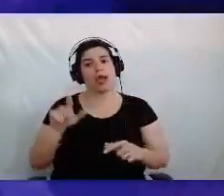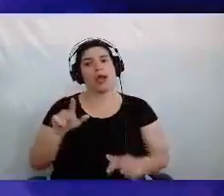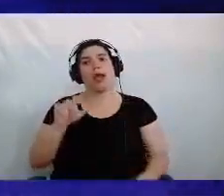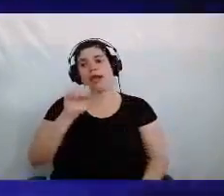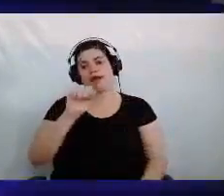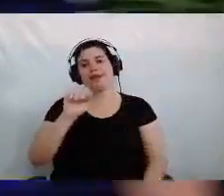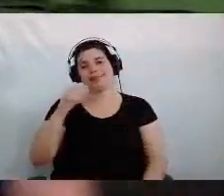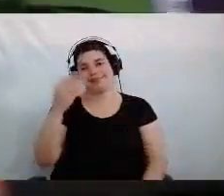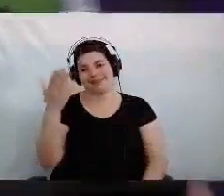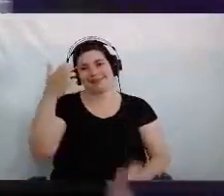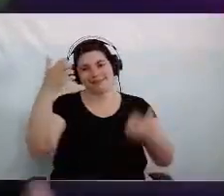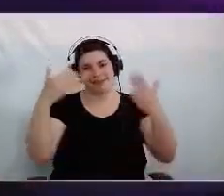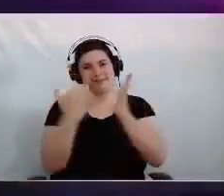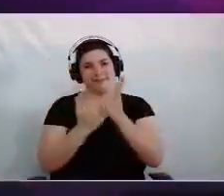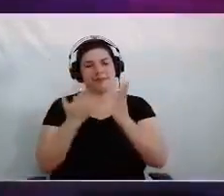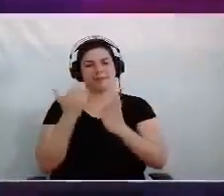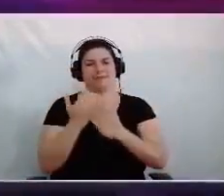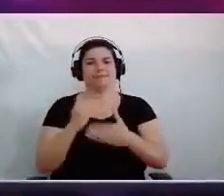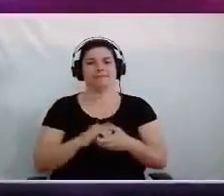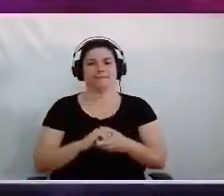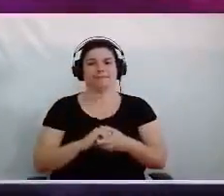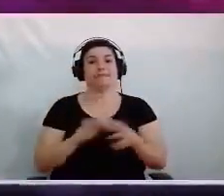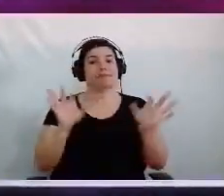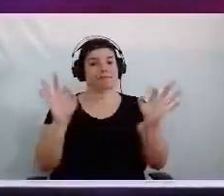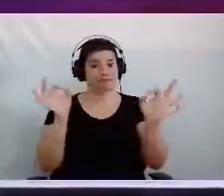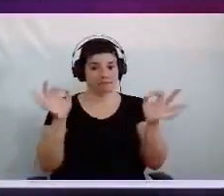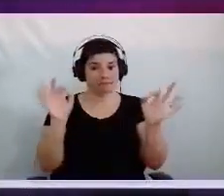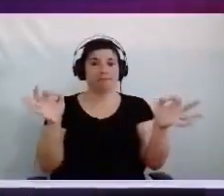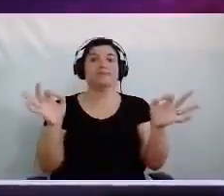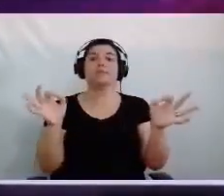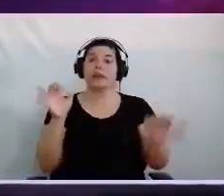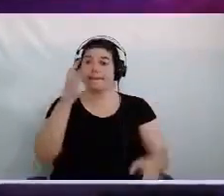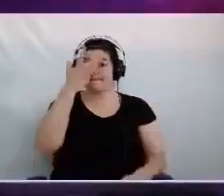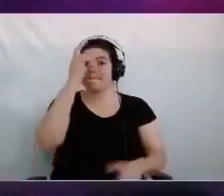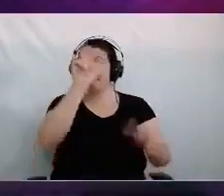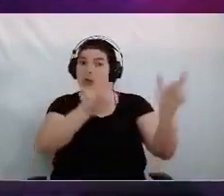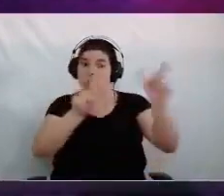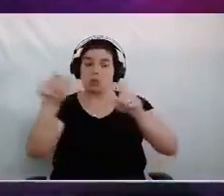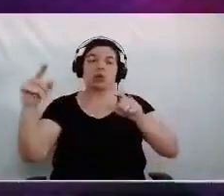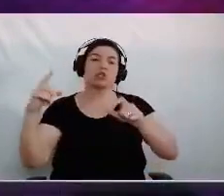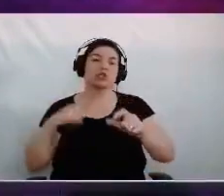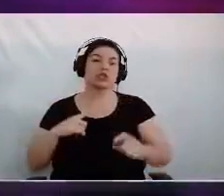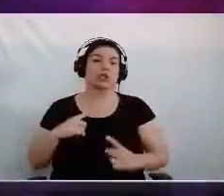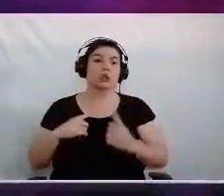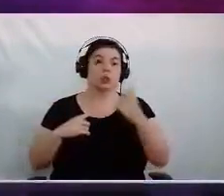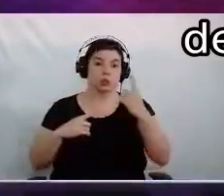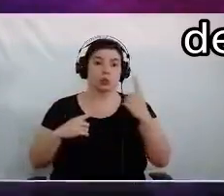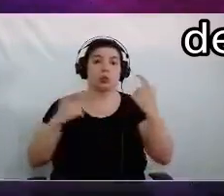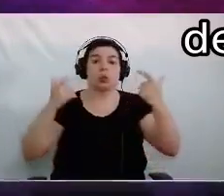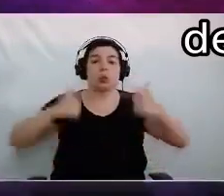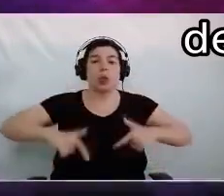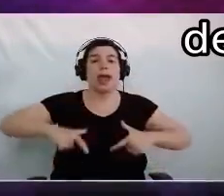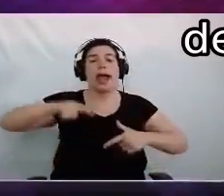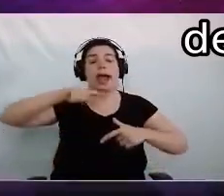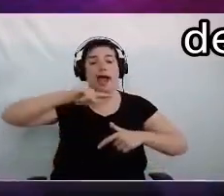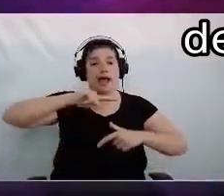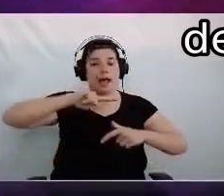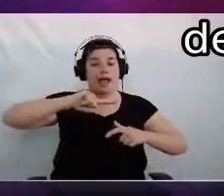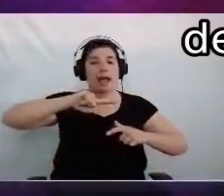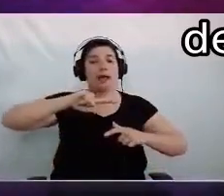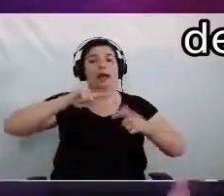melhor. Muito bem. Vale contar que, dentre essas pessoas, tinha alguém no meio do Rio Amazonas, dentro de um